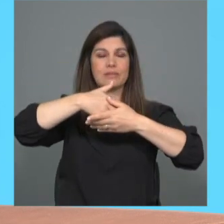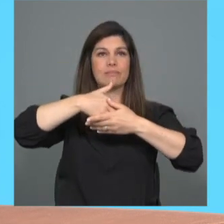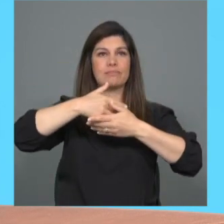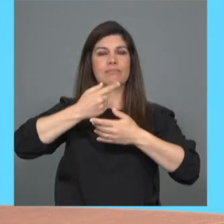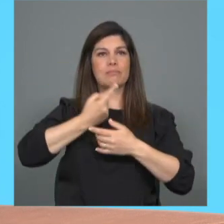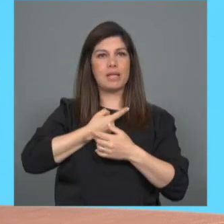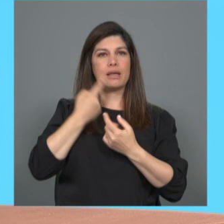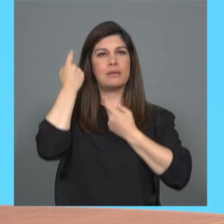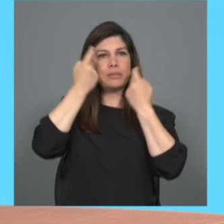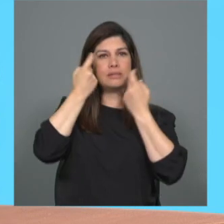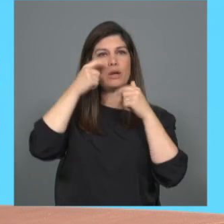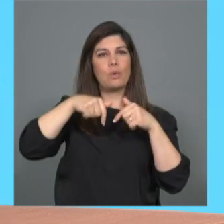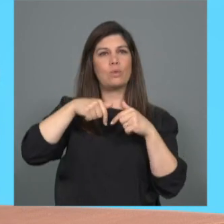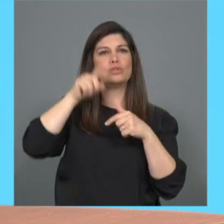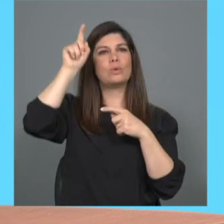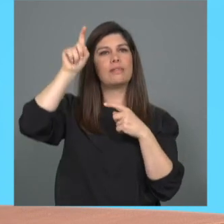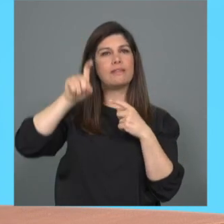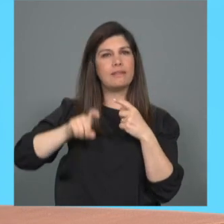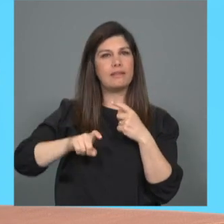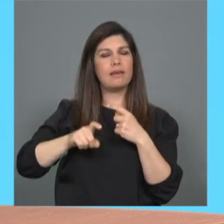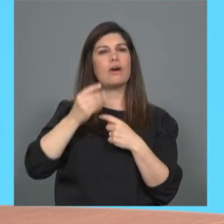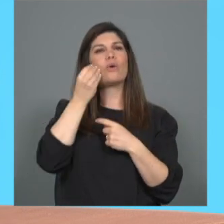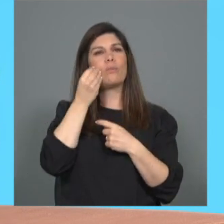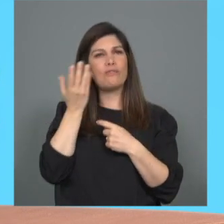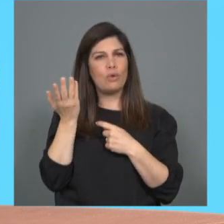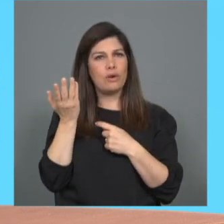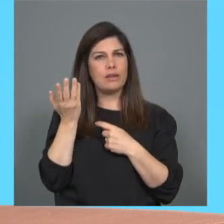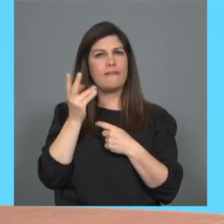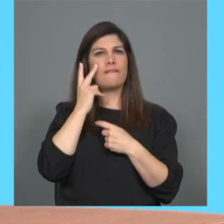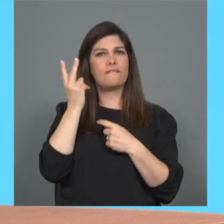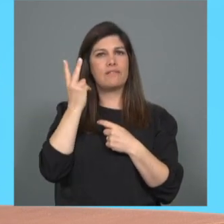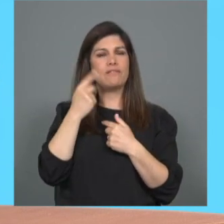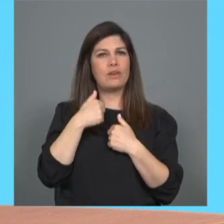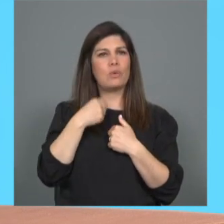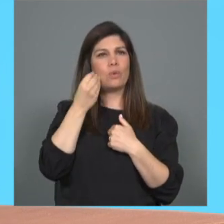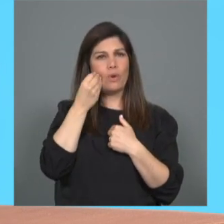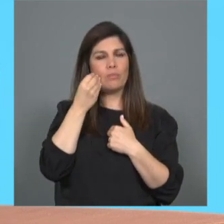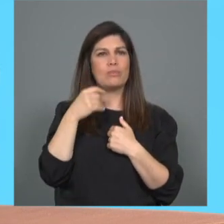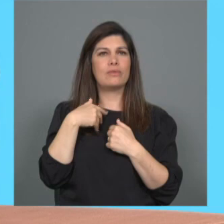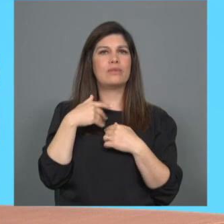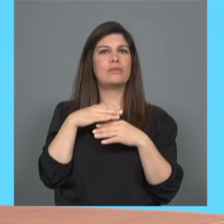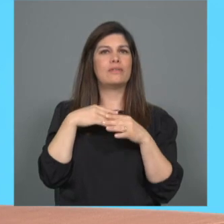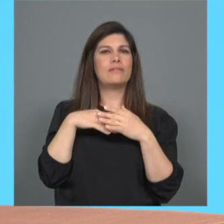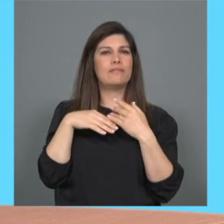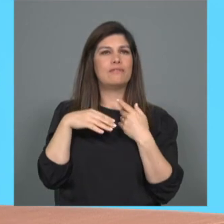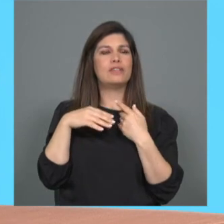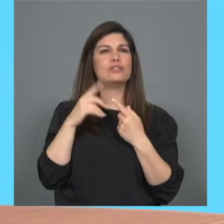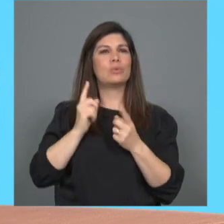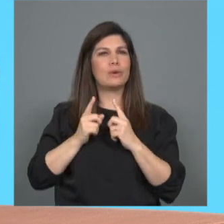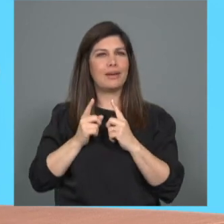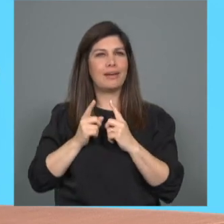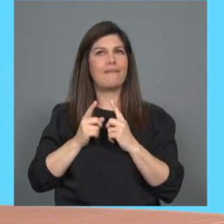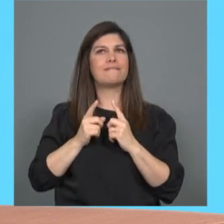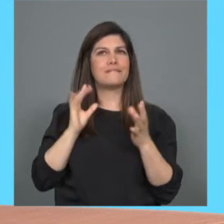dia. Como é que vivemos hoje? Como é que valores é que realmente, em que valores apostamos, não é? Quer